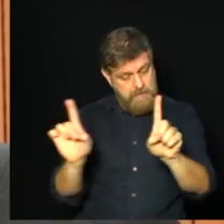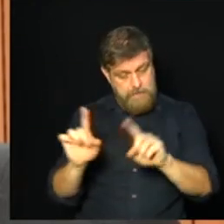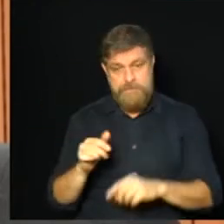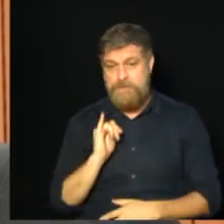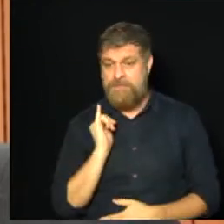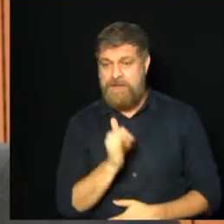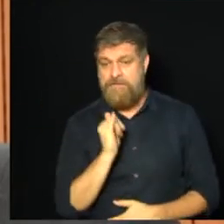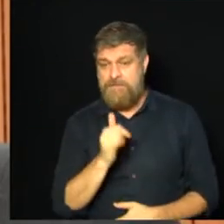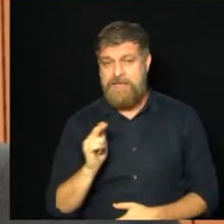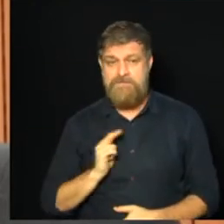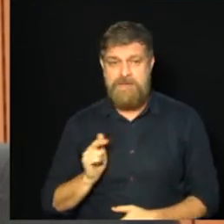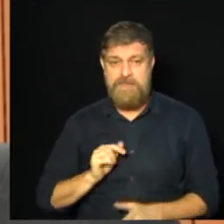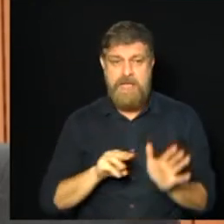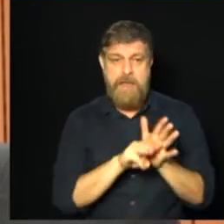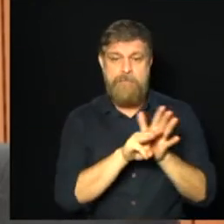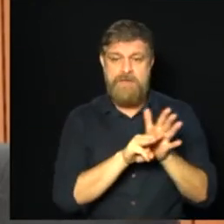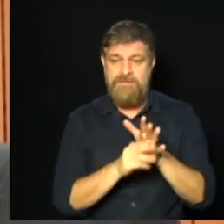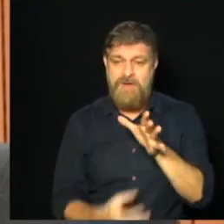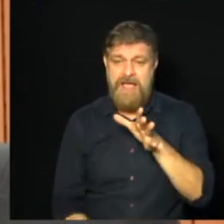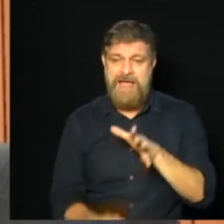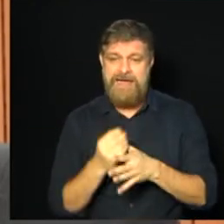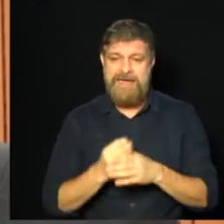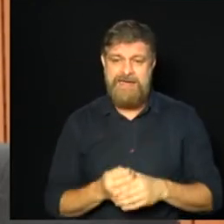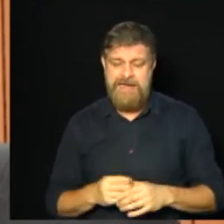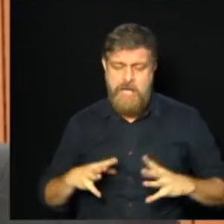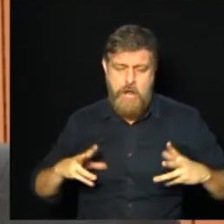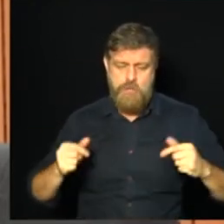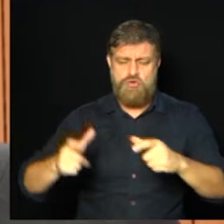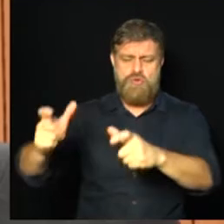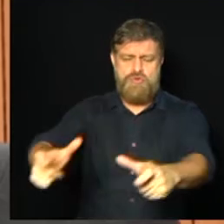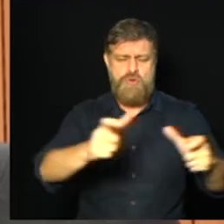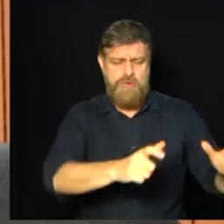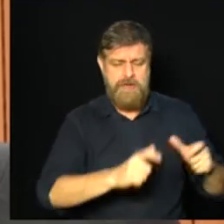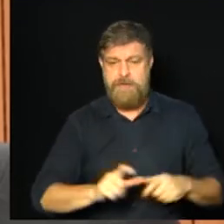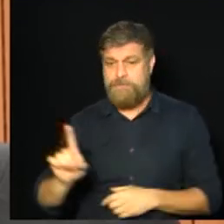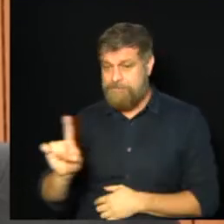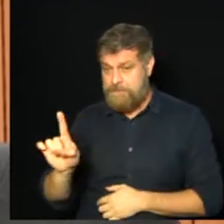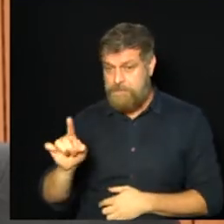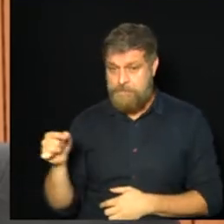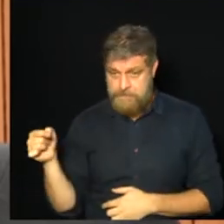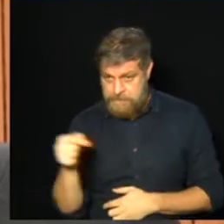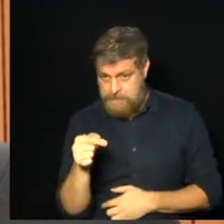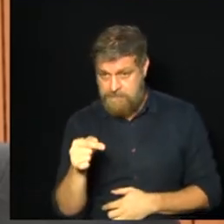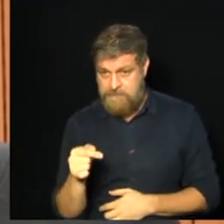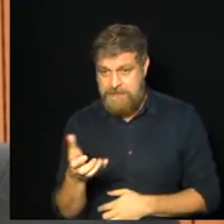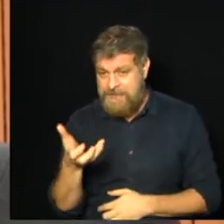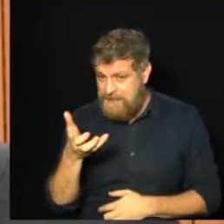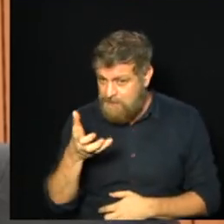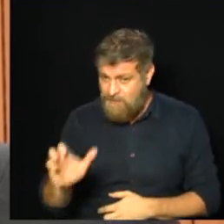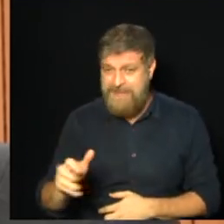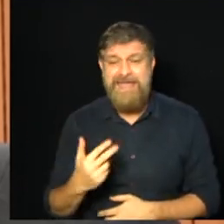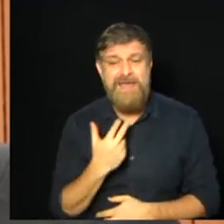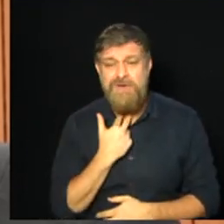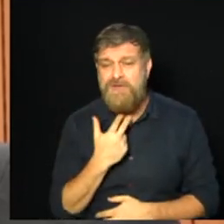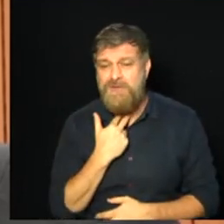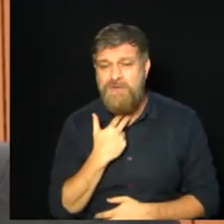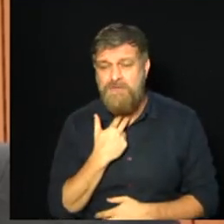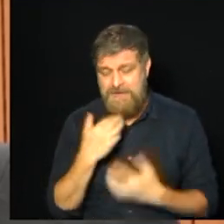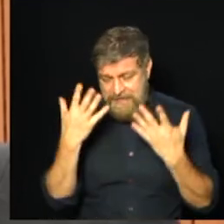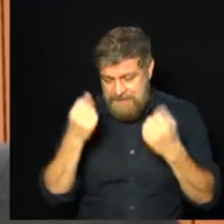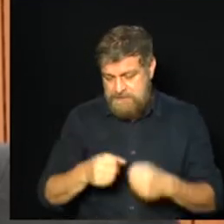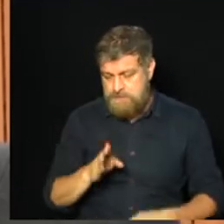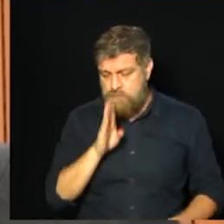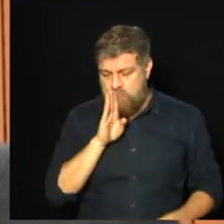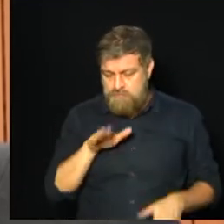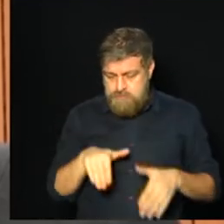falar, eu vou usar de modelo e vou implantar isso para todo lugar. Não é isso. Nós vamos usar, eu não posso admitir para mim mesmo e